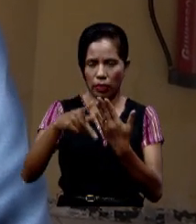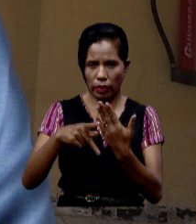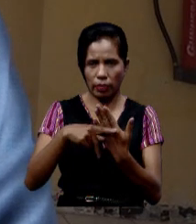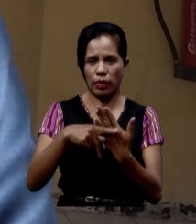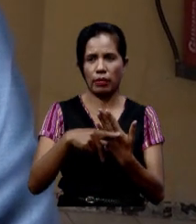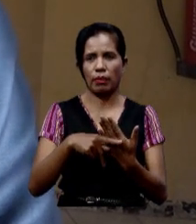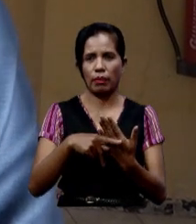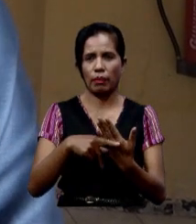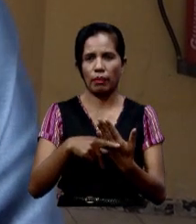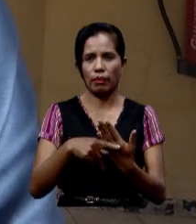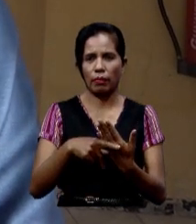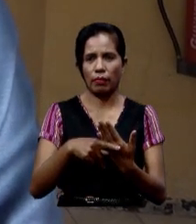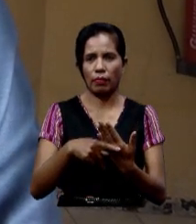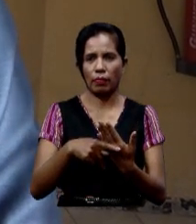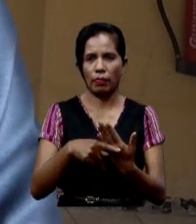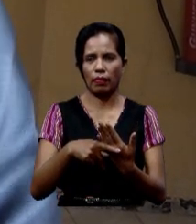para